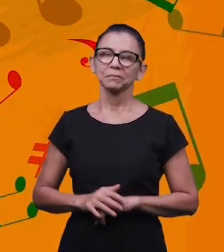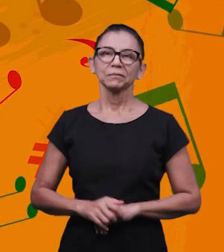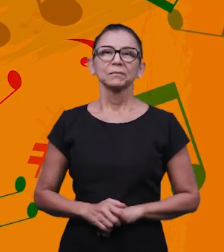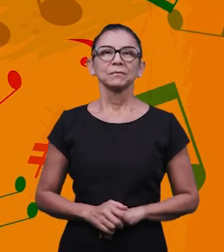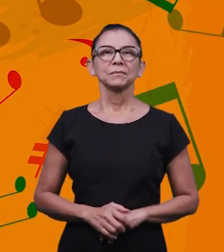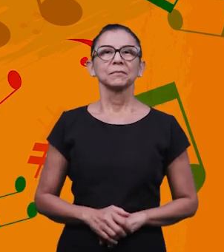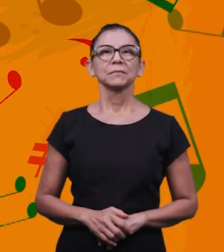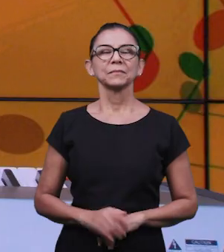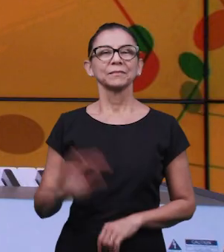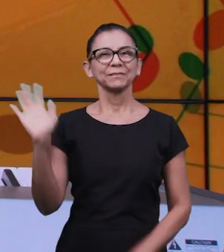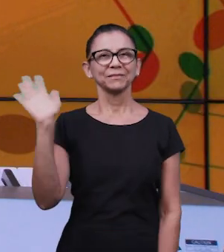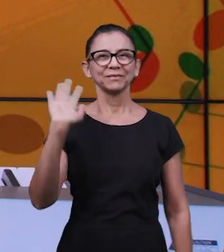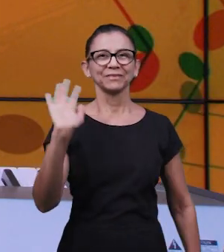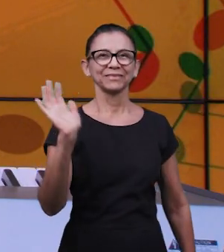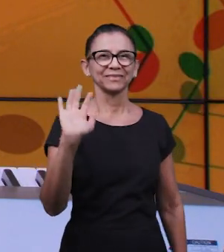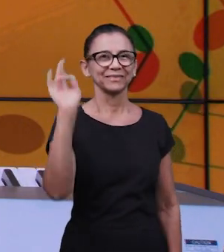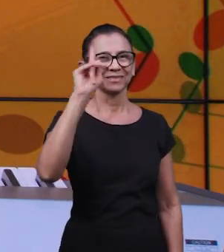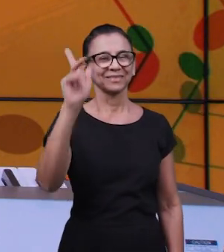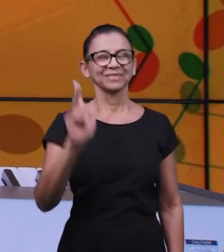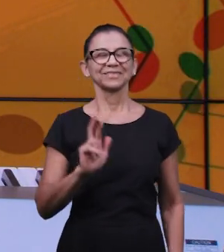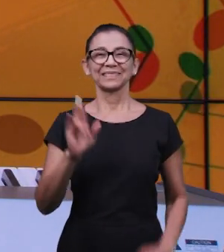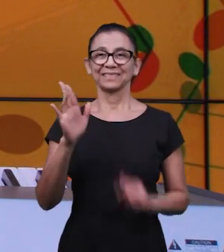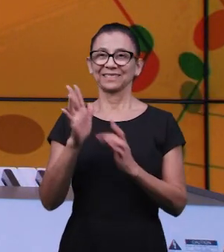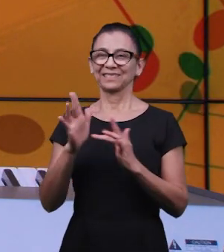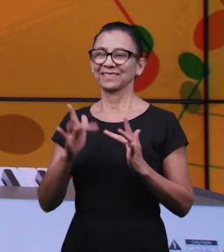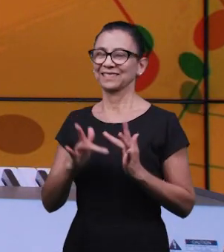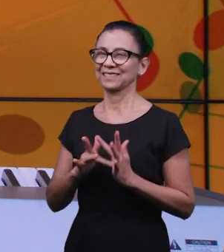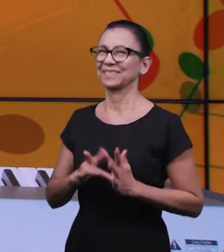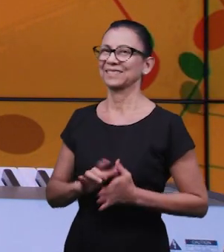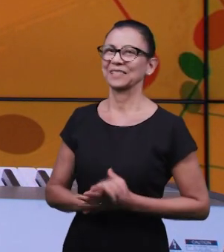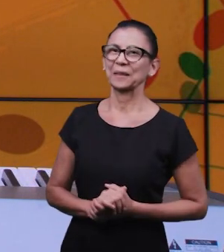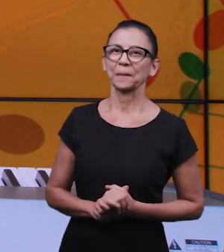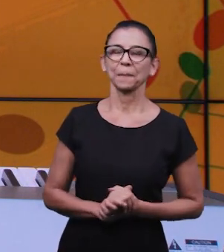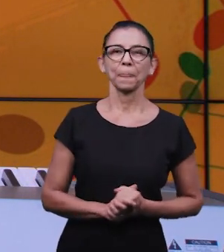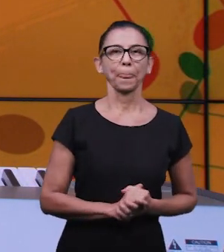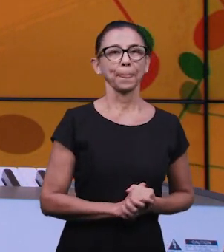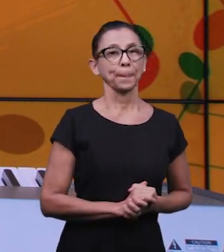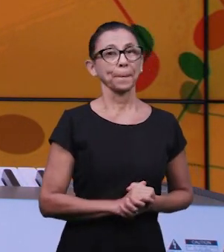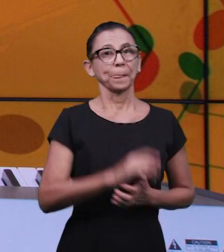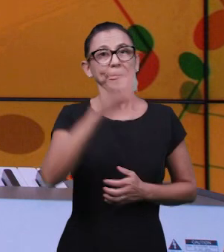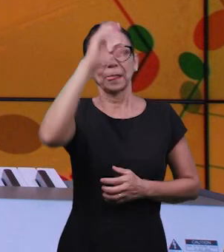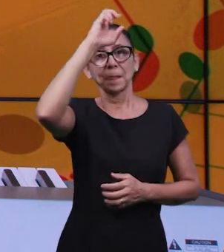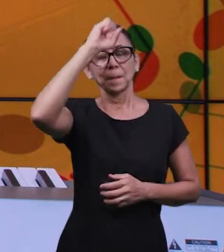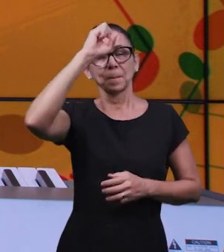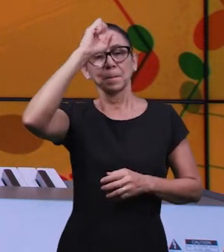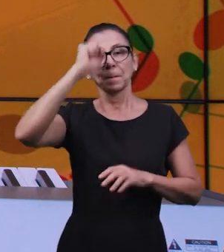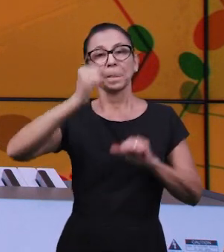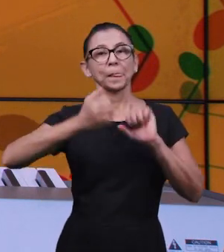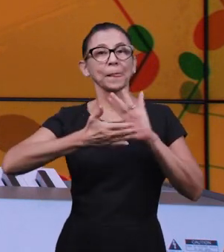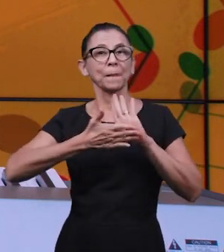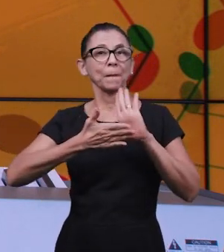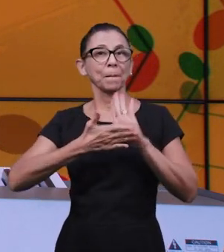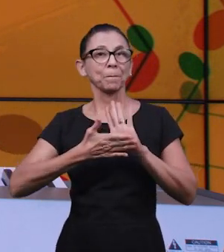tocar esse louvor para o piano. Então você já sabe, pegue o seu instrumento e vamos